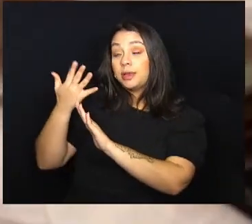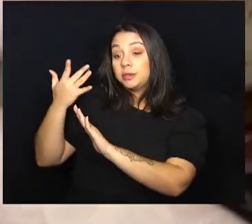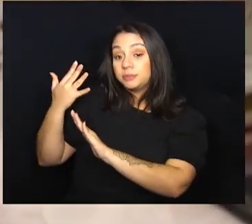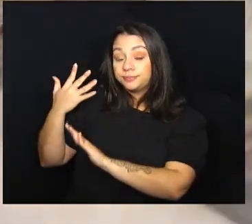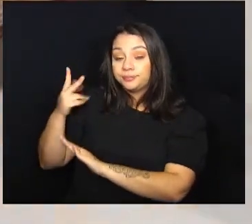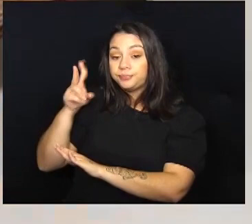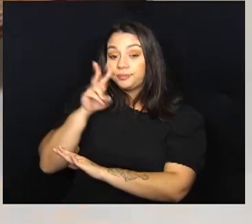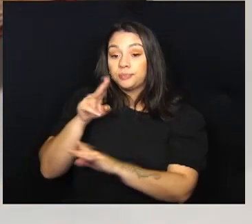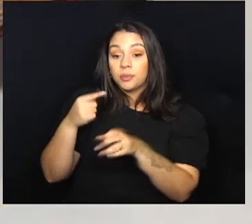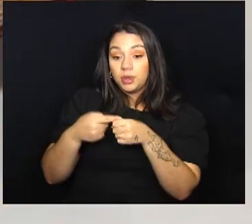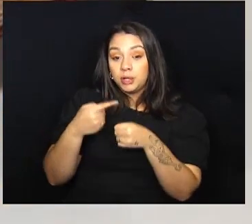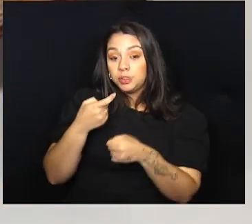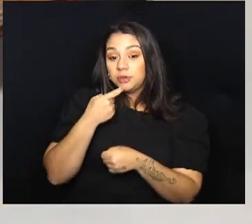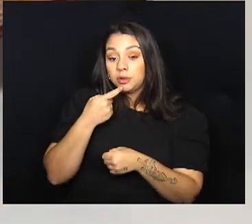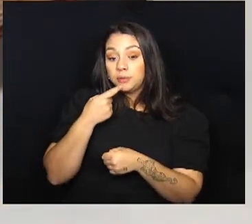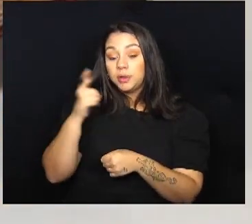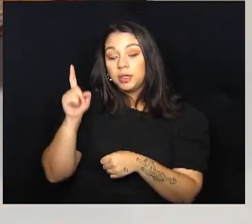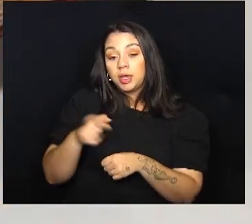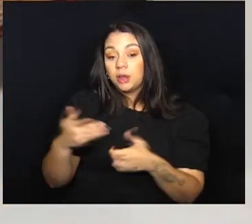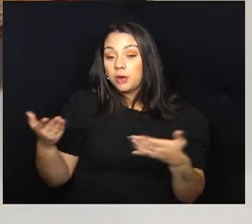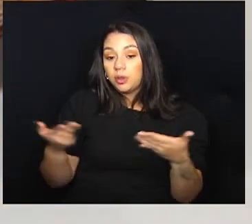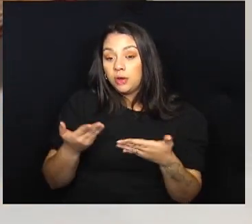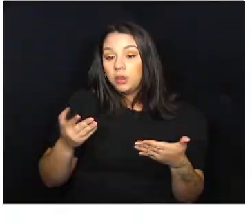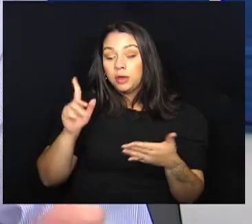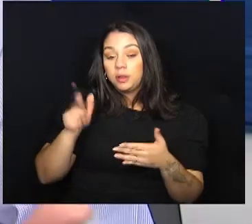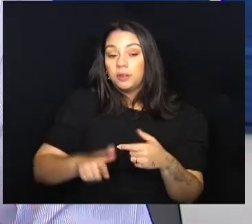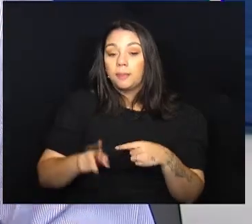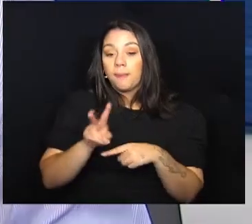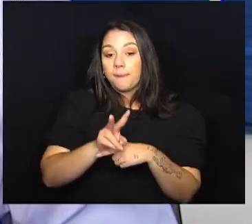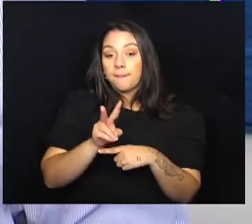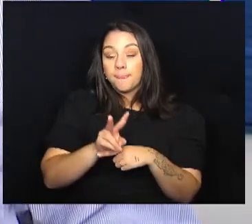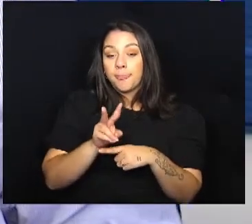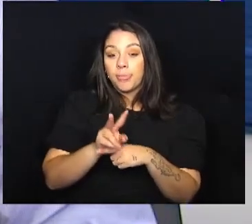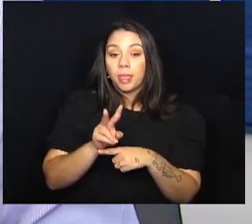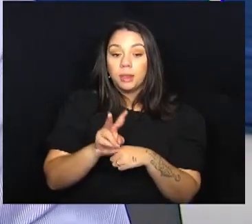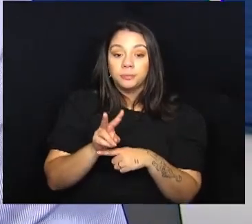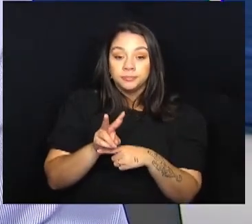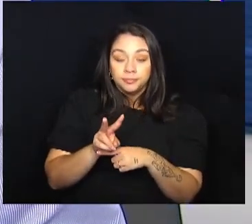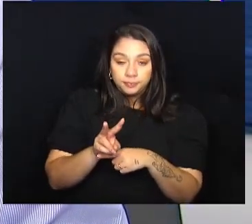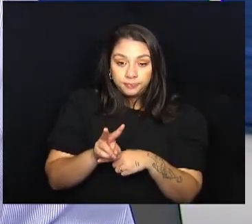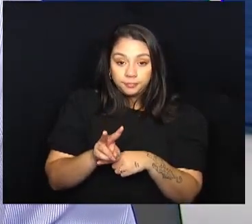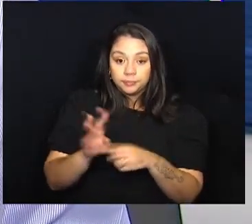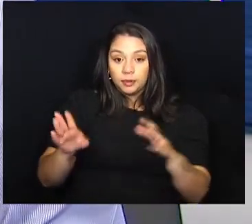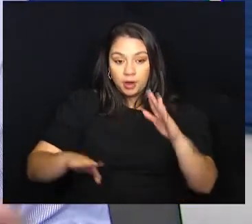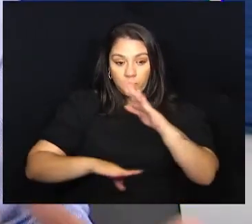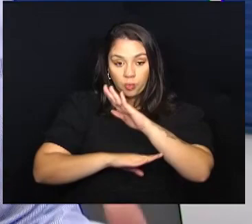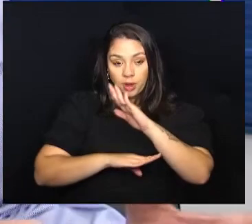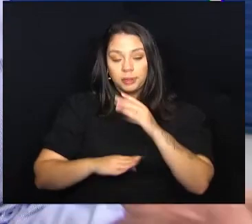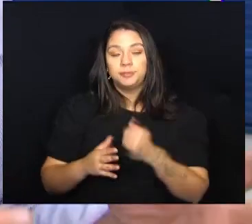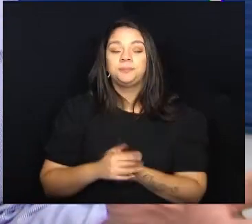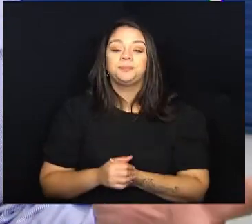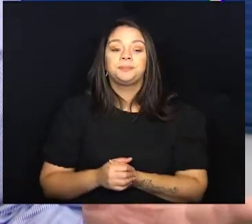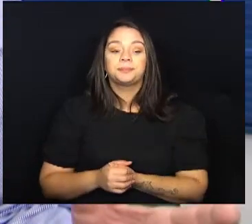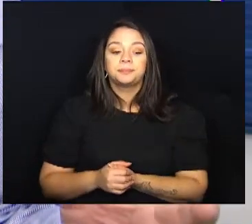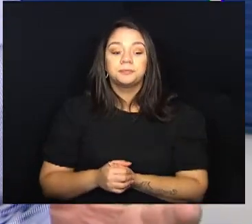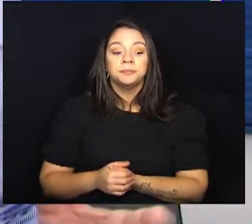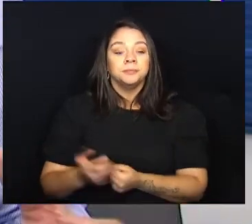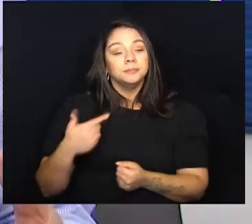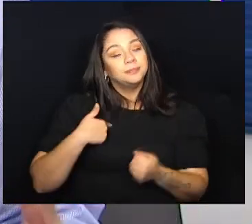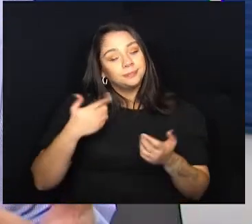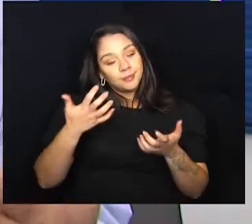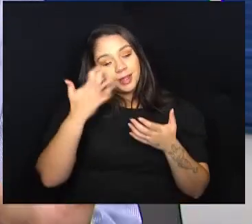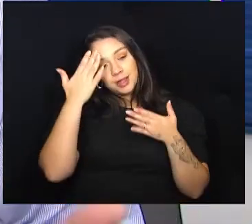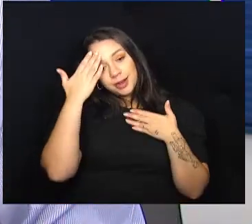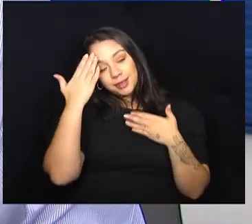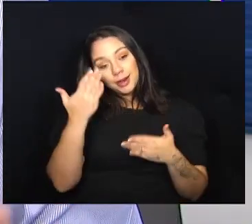de Campinas, que está sob a guarda da Câmara Municipal. Eu quero aqui agradecer aos vereadores que compreenderam a importância